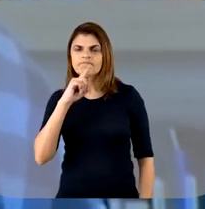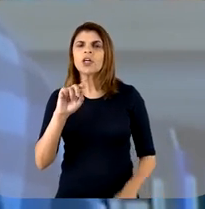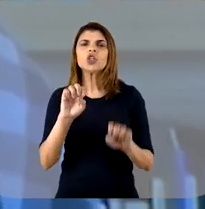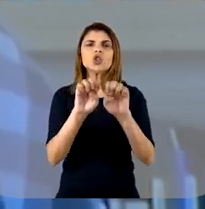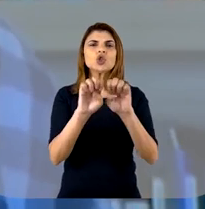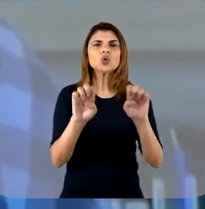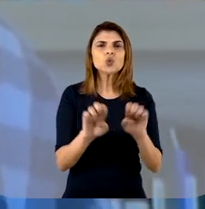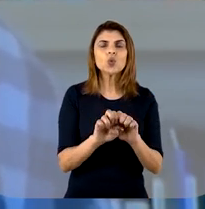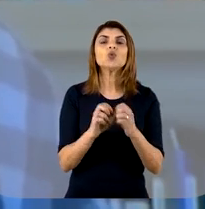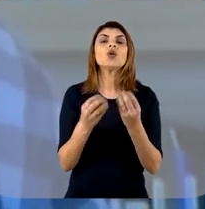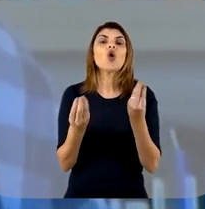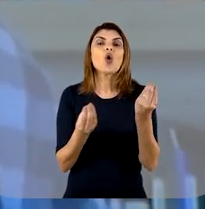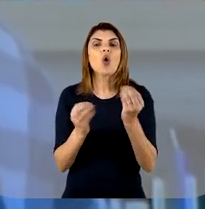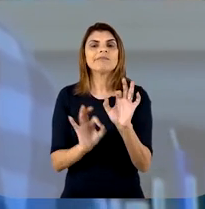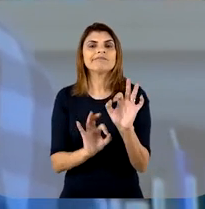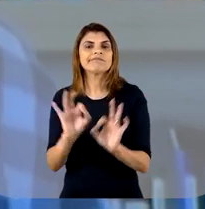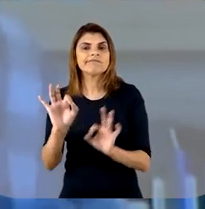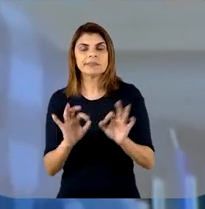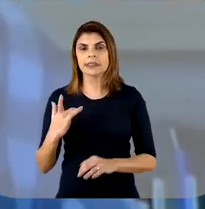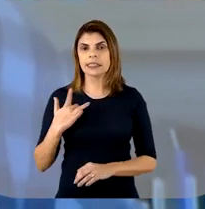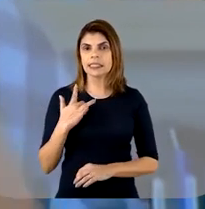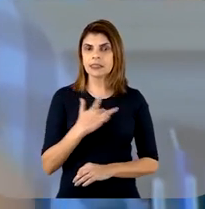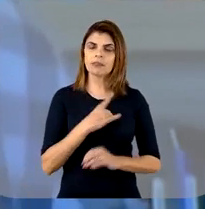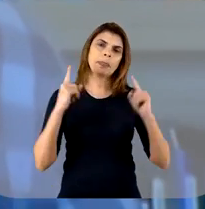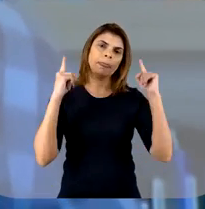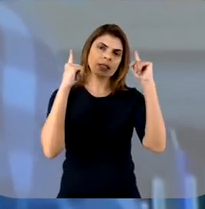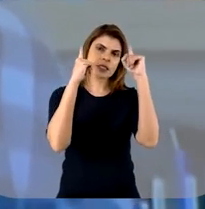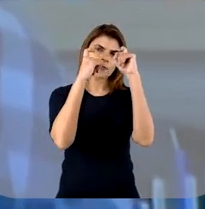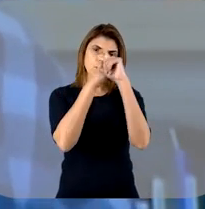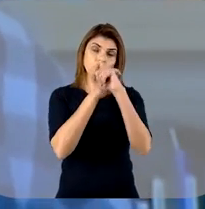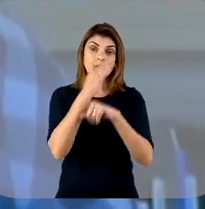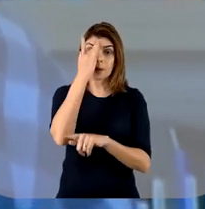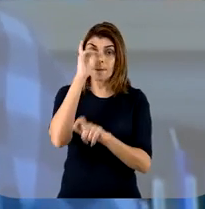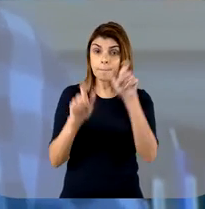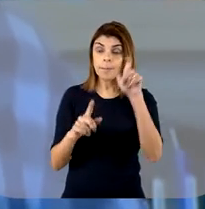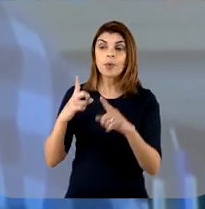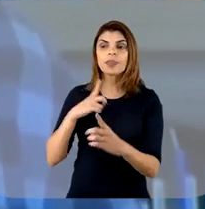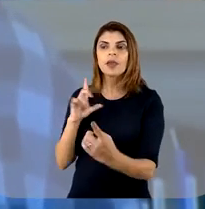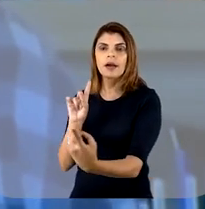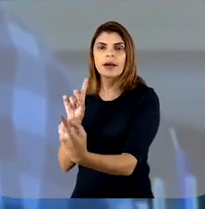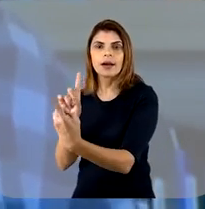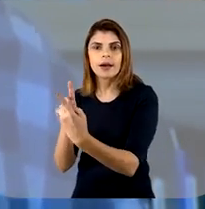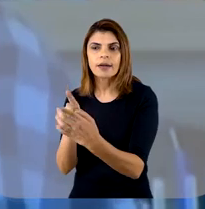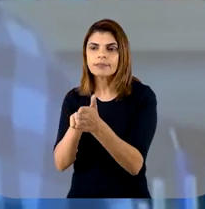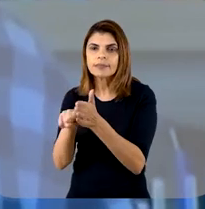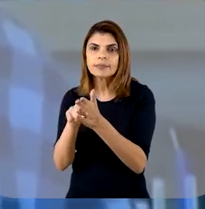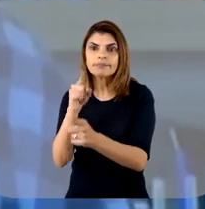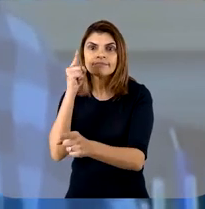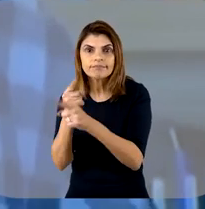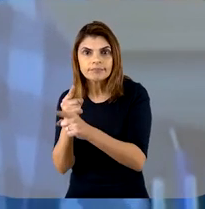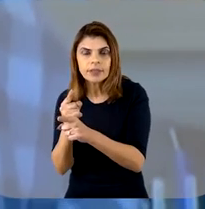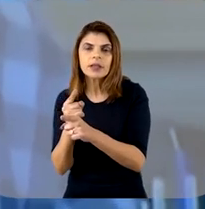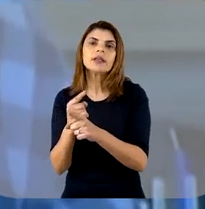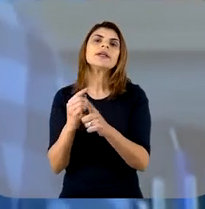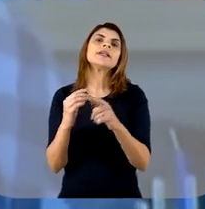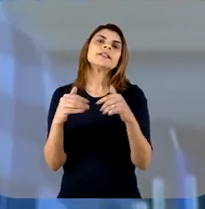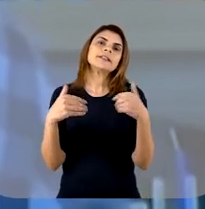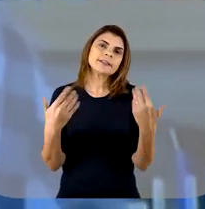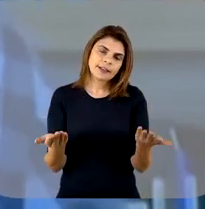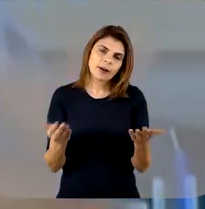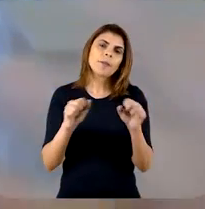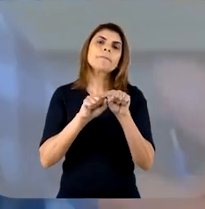estrutura de atenção à saúde, que dificulta que as pessoas tenham acesso ao diagnóstico e, portanto,